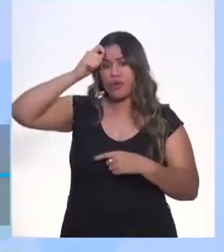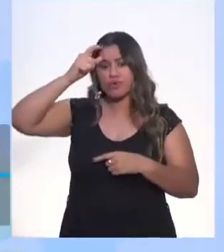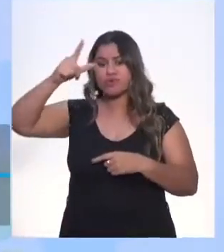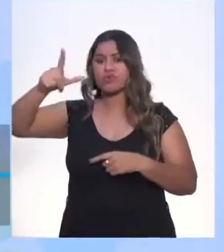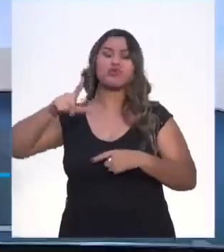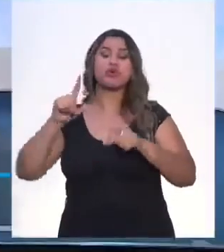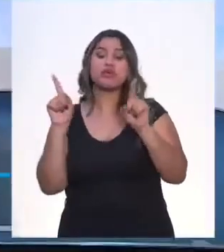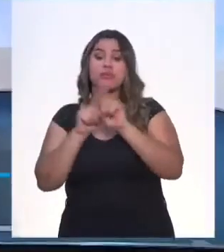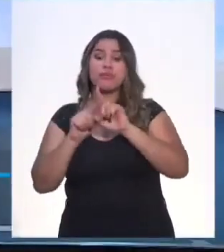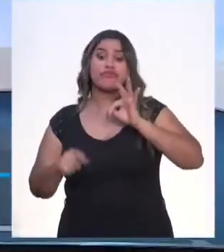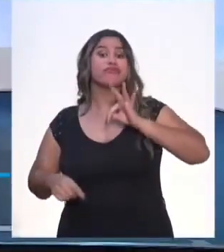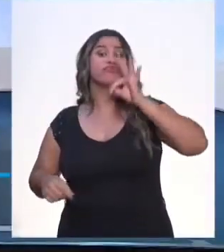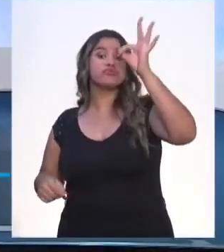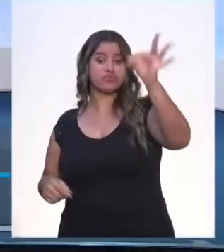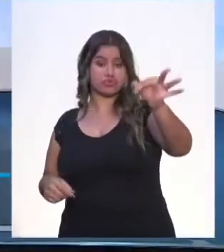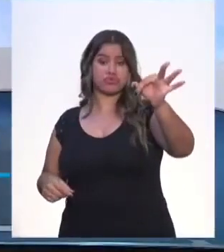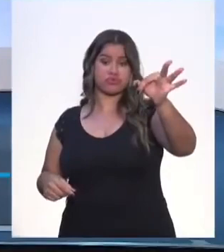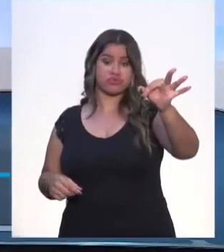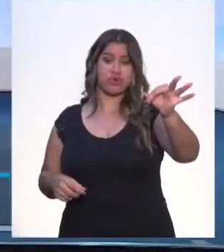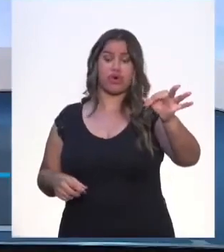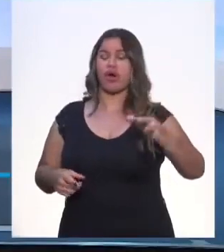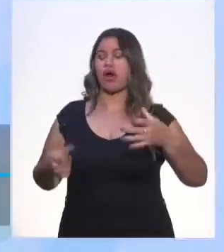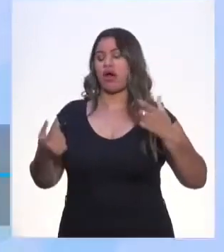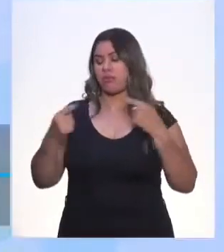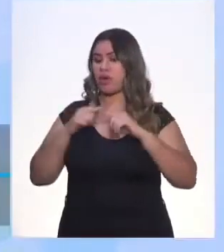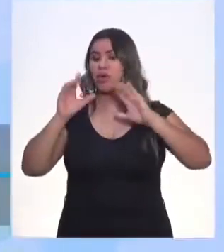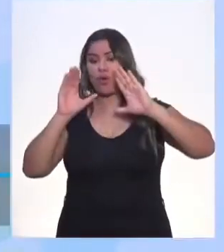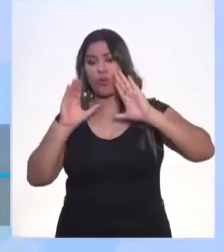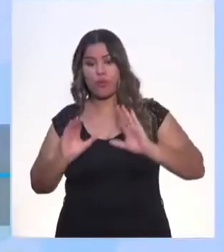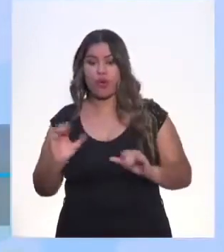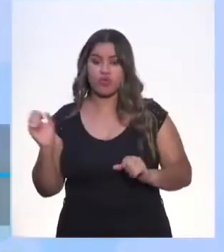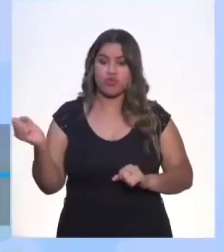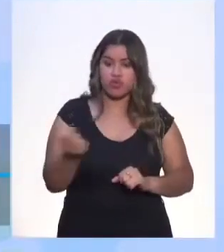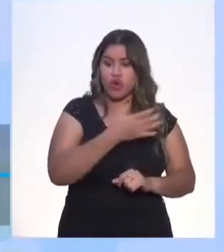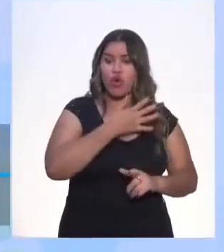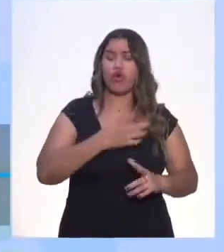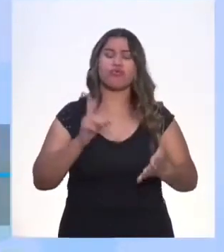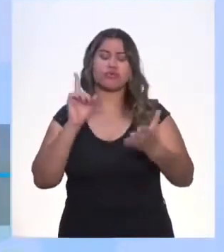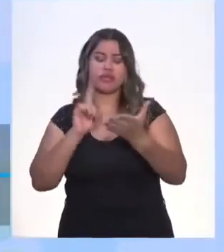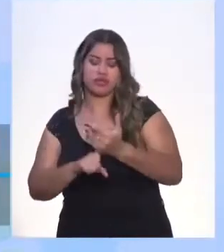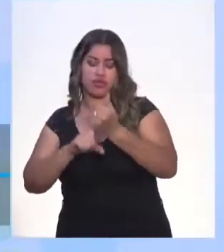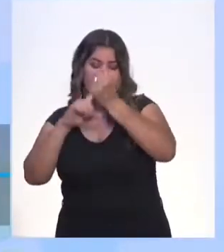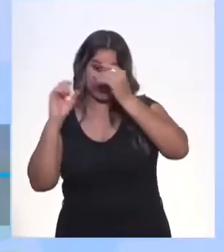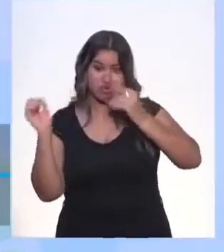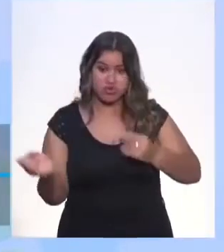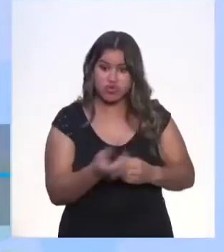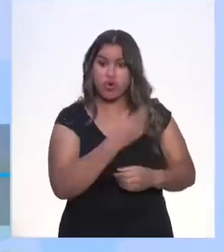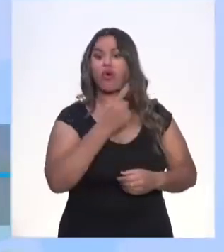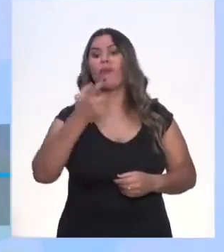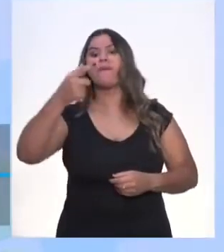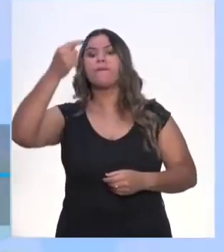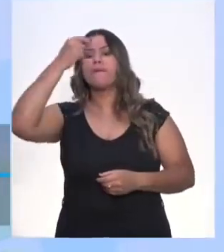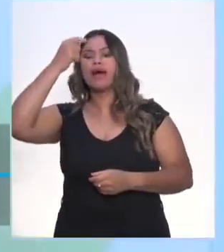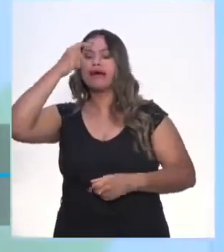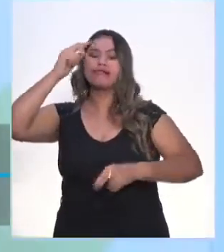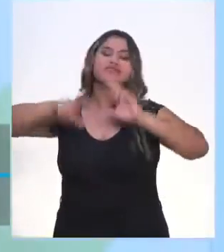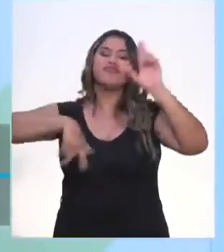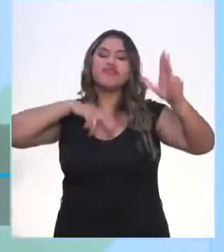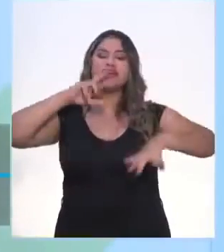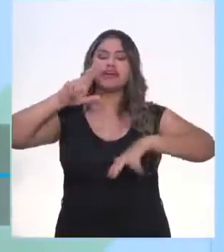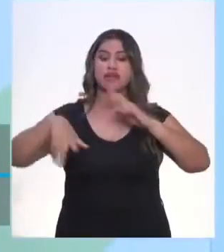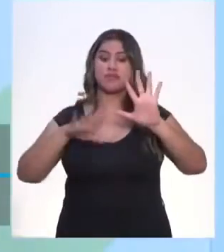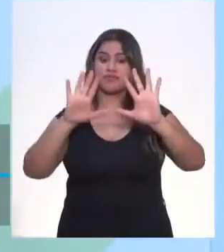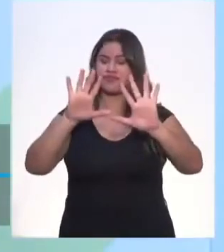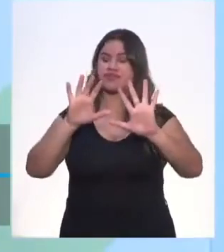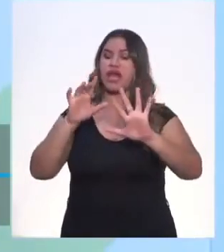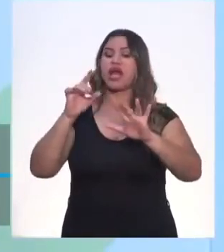a que vem, né, trazendo novos comportamentos, novas tecnologias, novas formas de pensar e de agir. Só